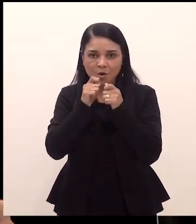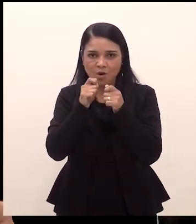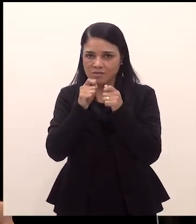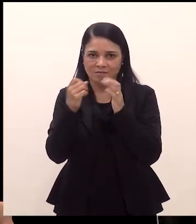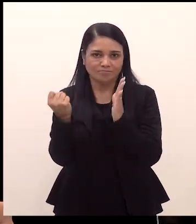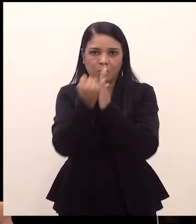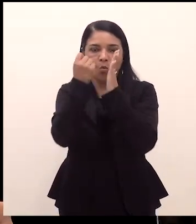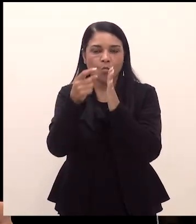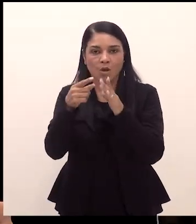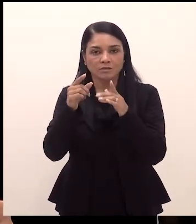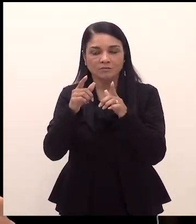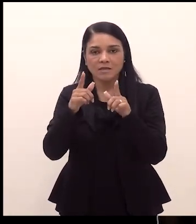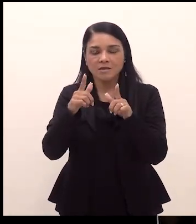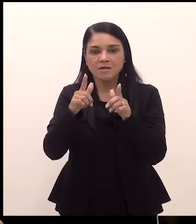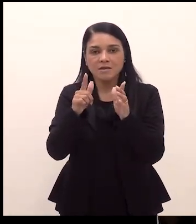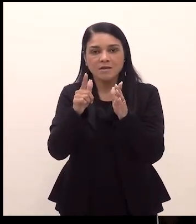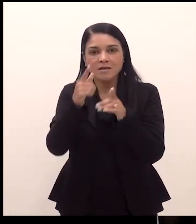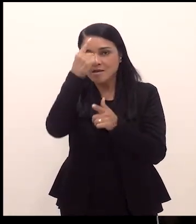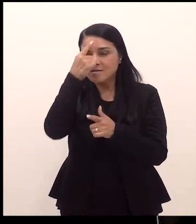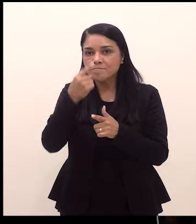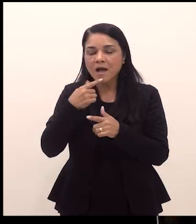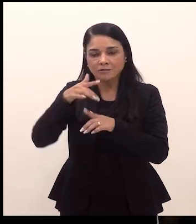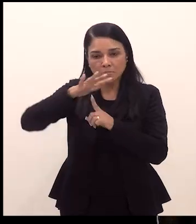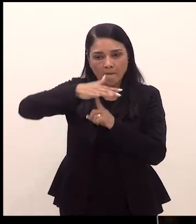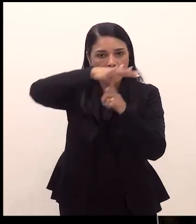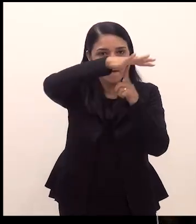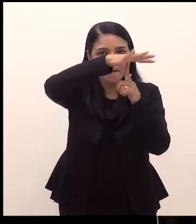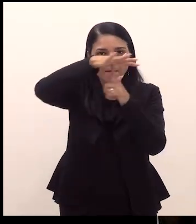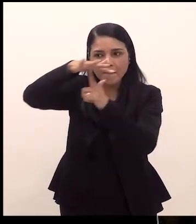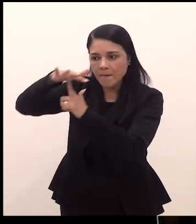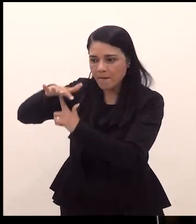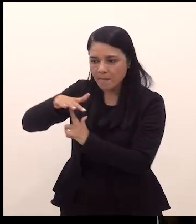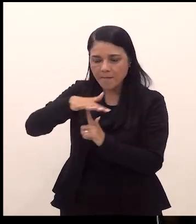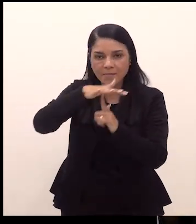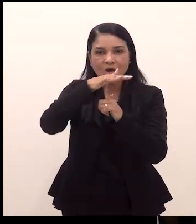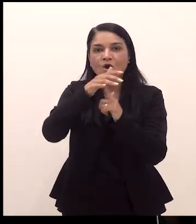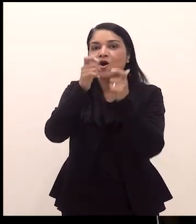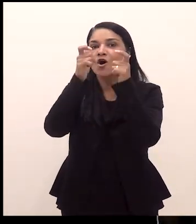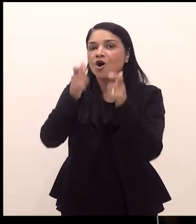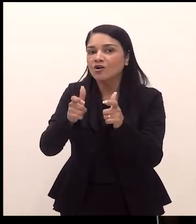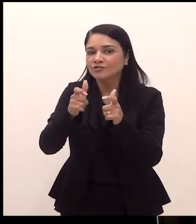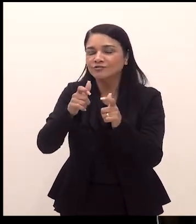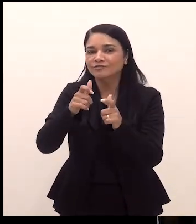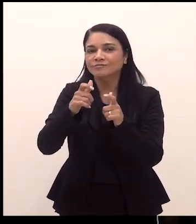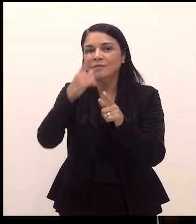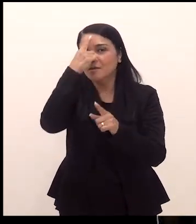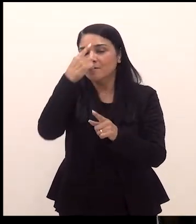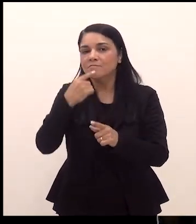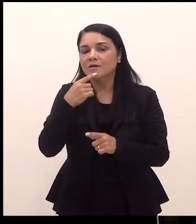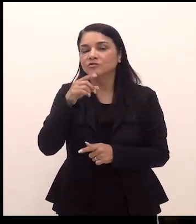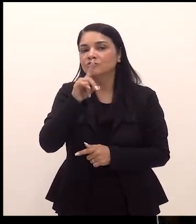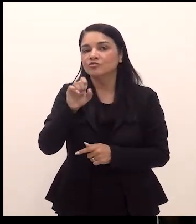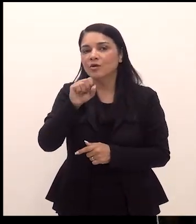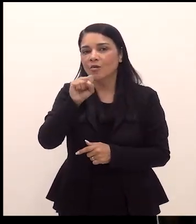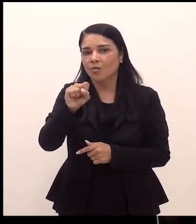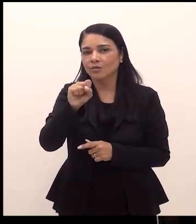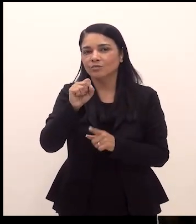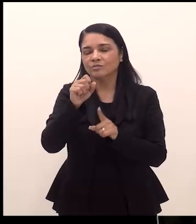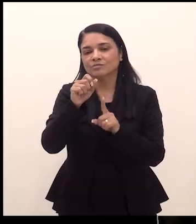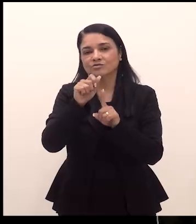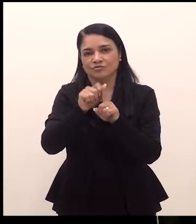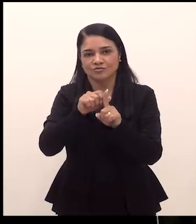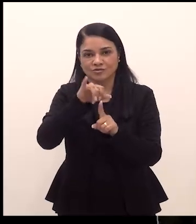nem repórter destacado. Ela estava reproduzindo imagens ou fazendo imagens de helicóptero. Então, onde estavam as imagens do 8 de